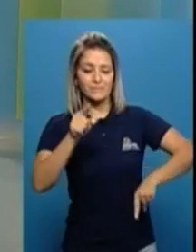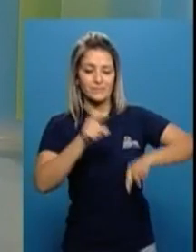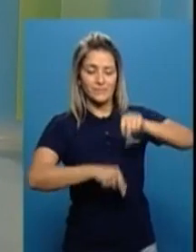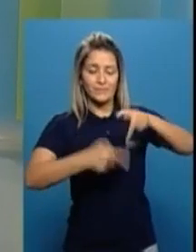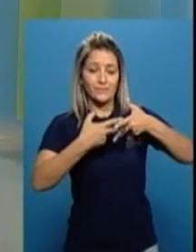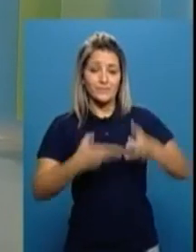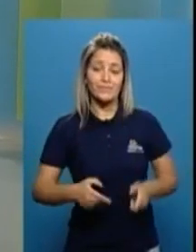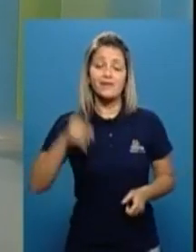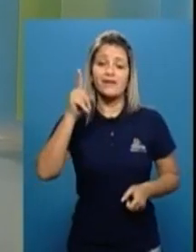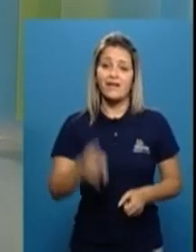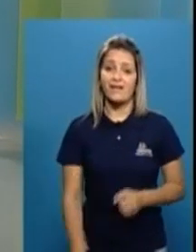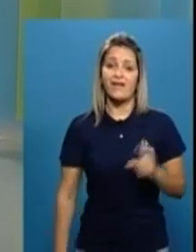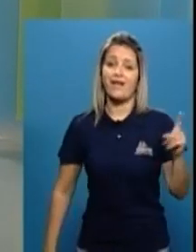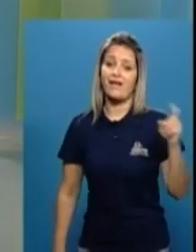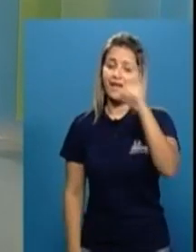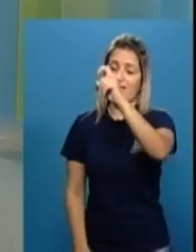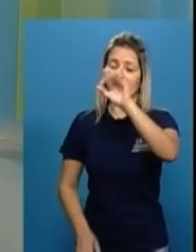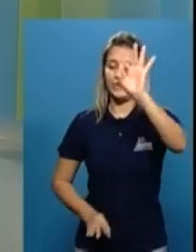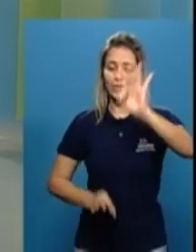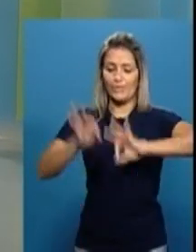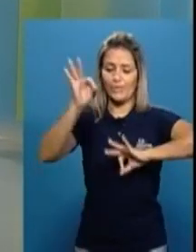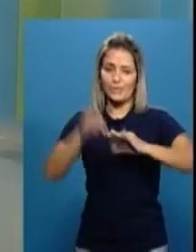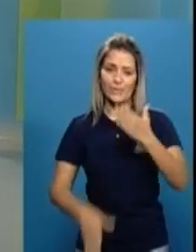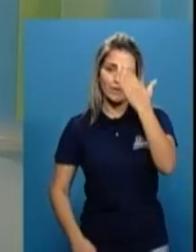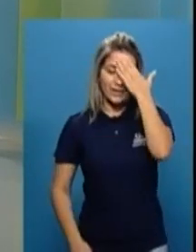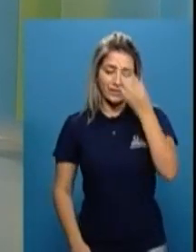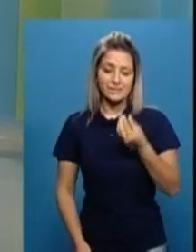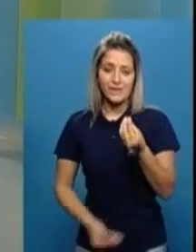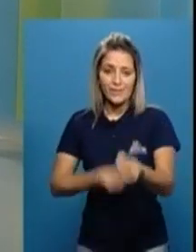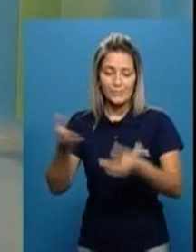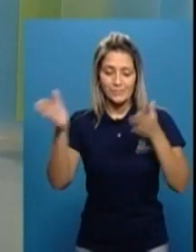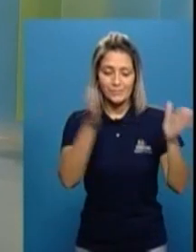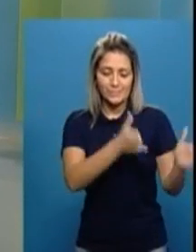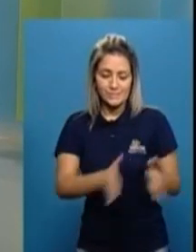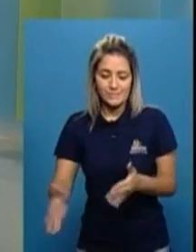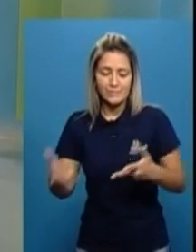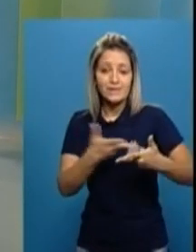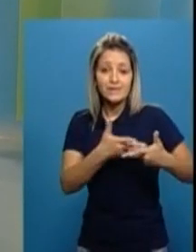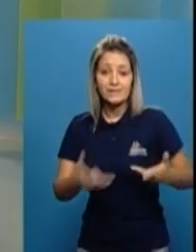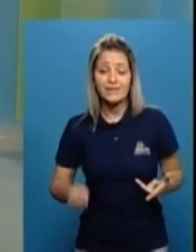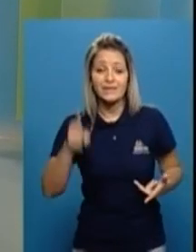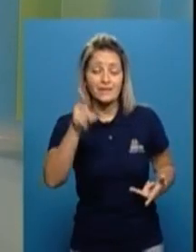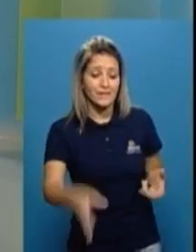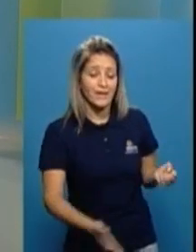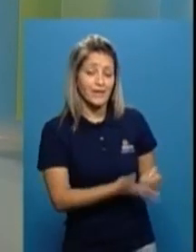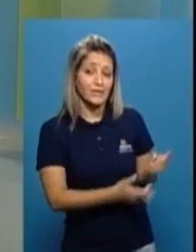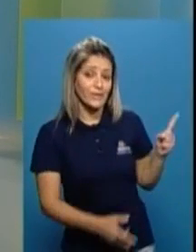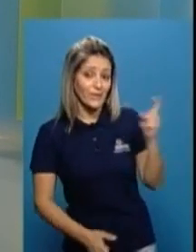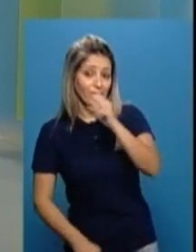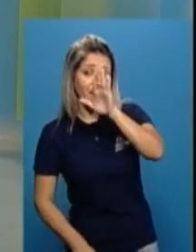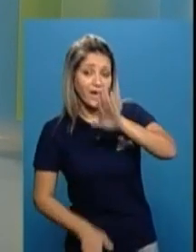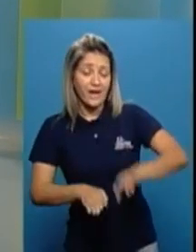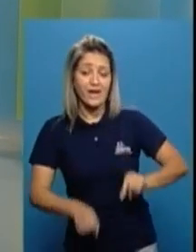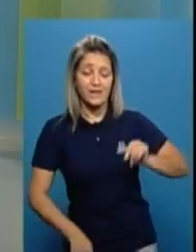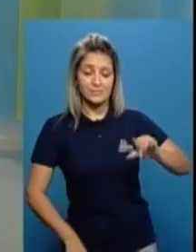E é mais difícil programar e balancear esse ritmo da linha de produção. E às vezes tem que fazer intervalos